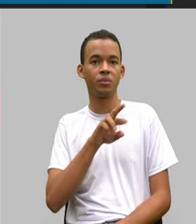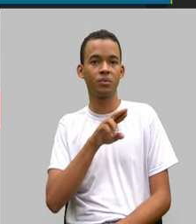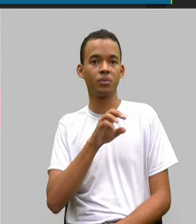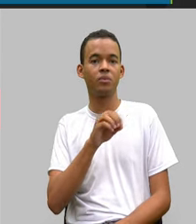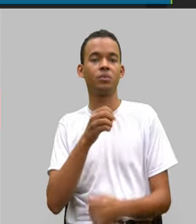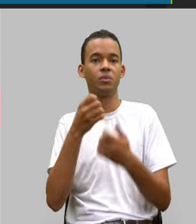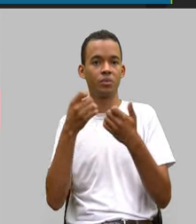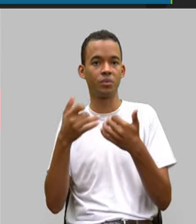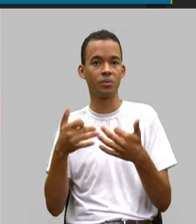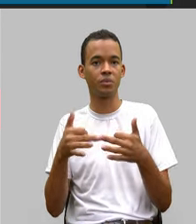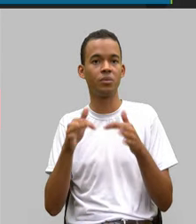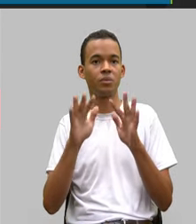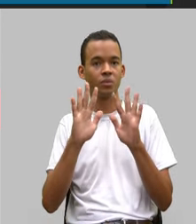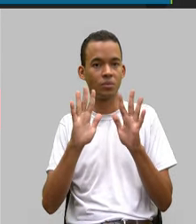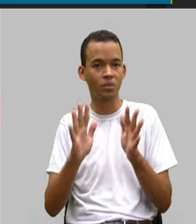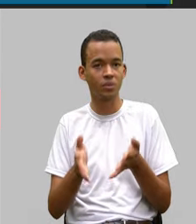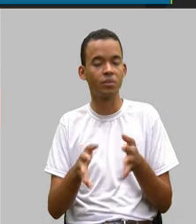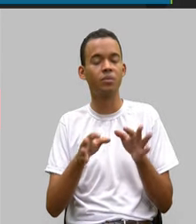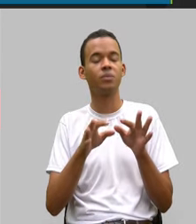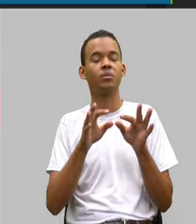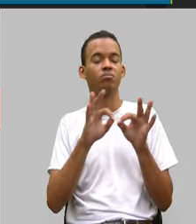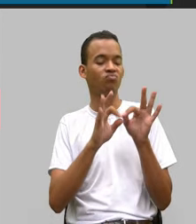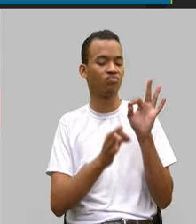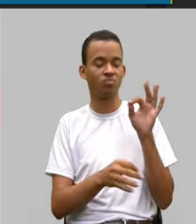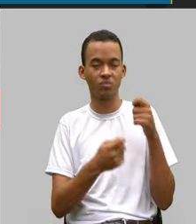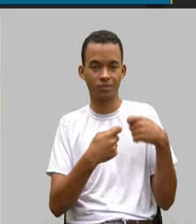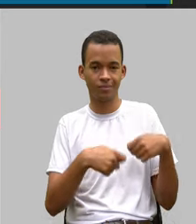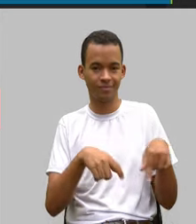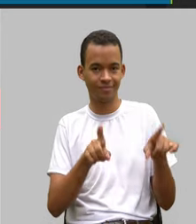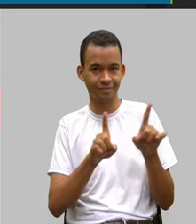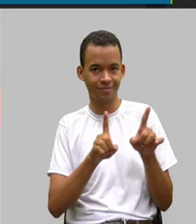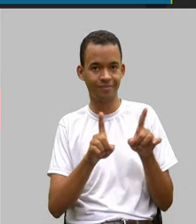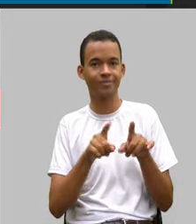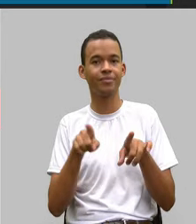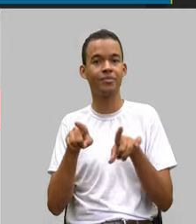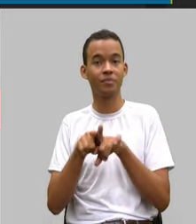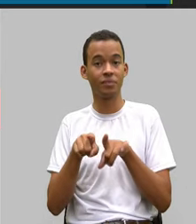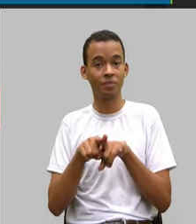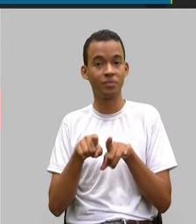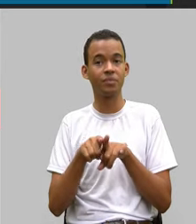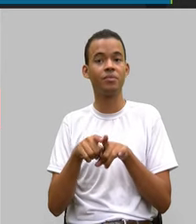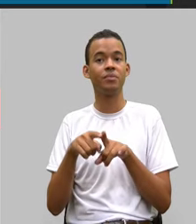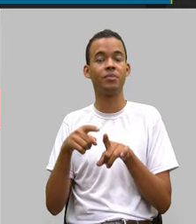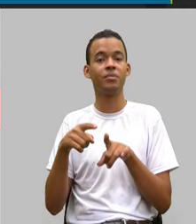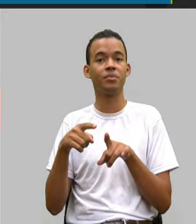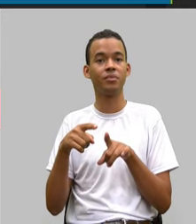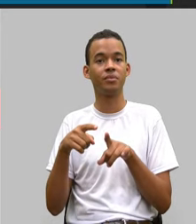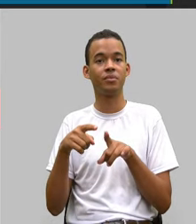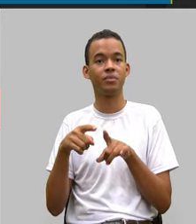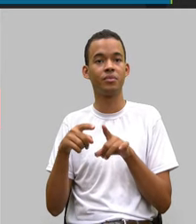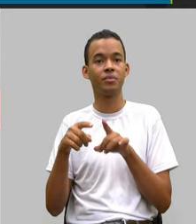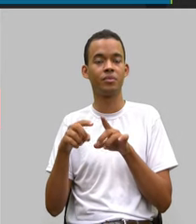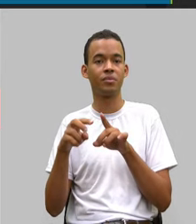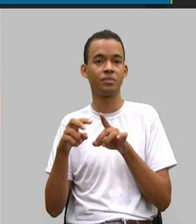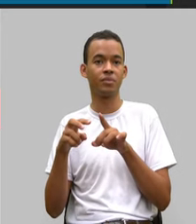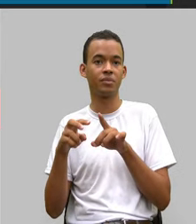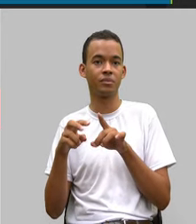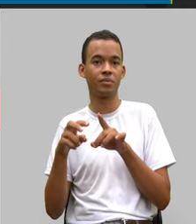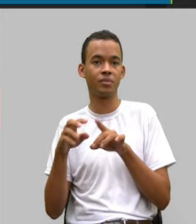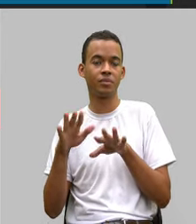mas só quero que todo mundo Pense que quando algum existe um Lobby muito grande para você não usar algum determinado